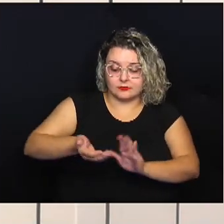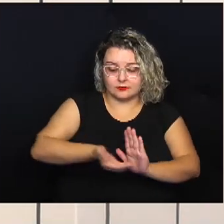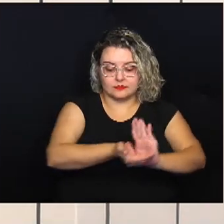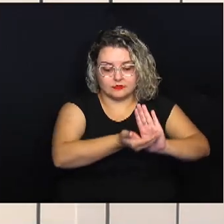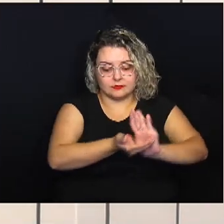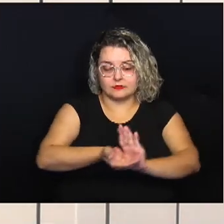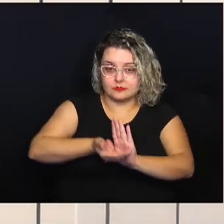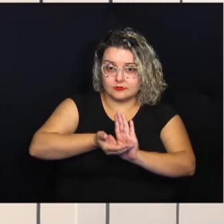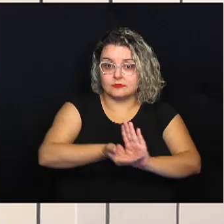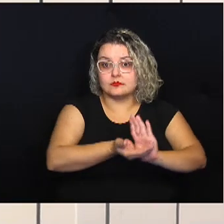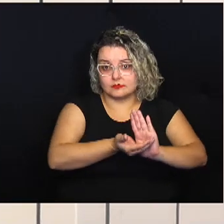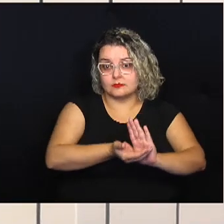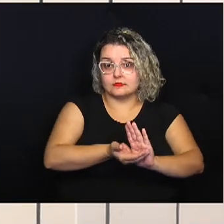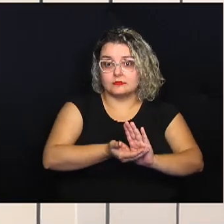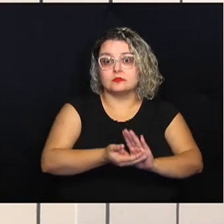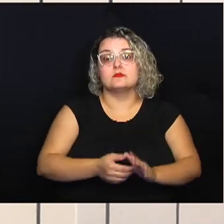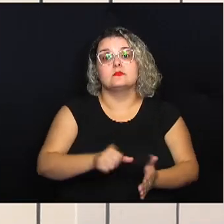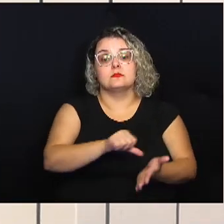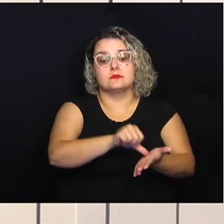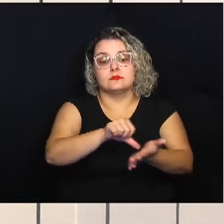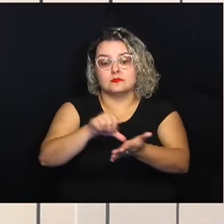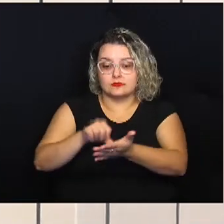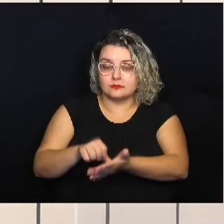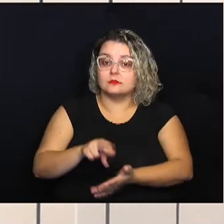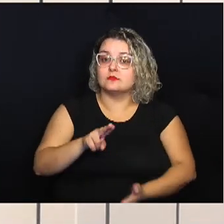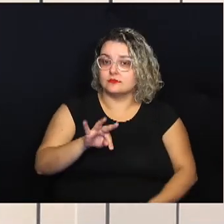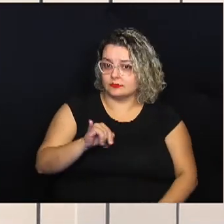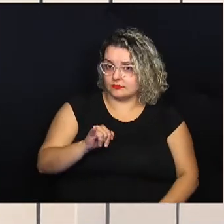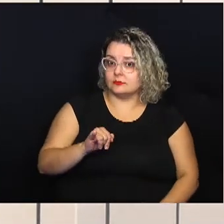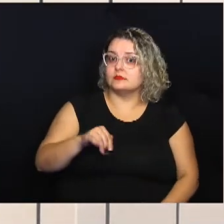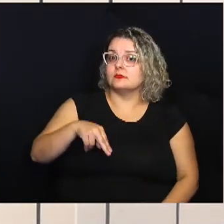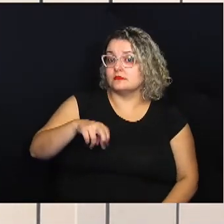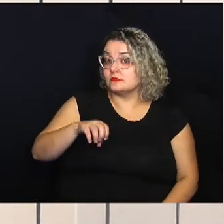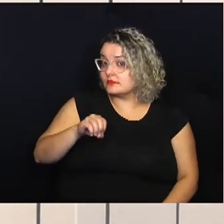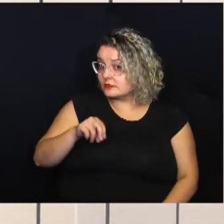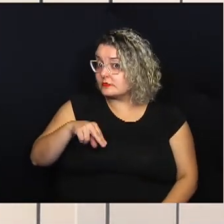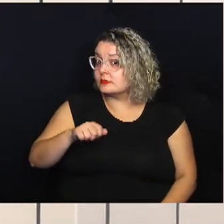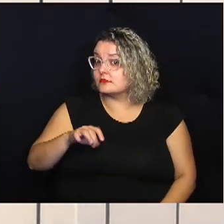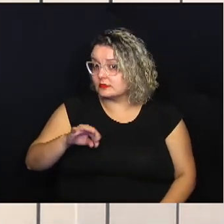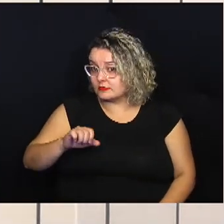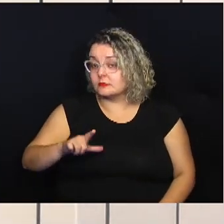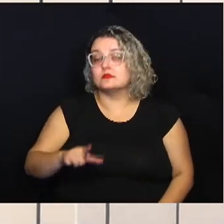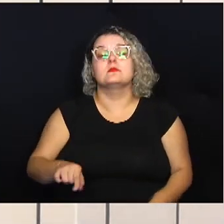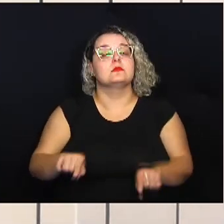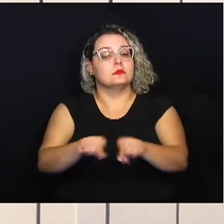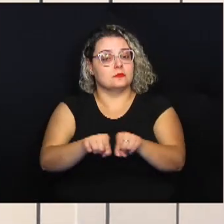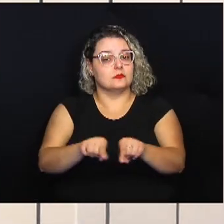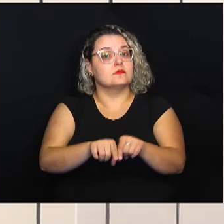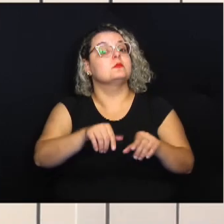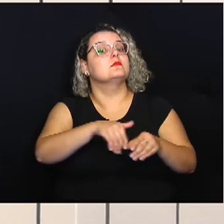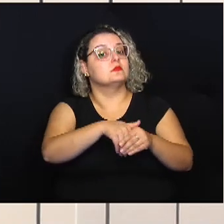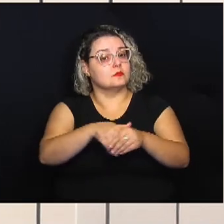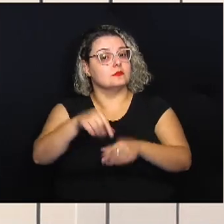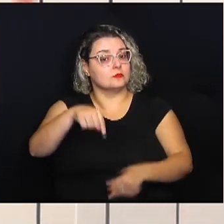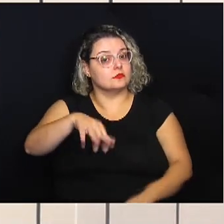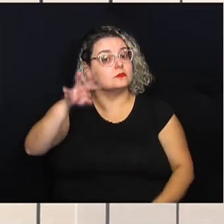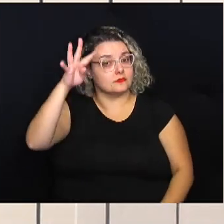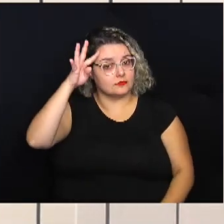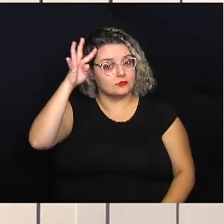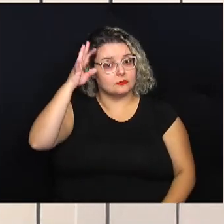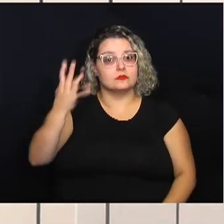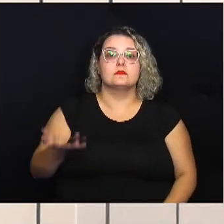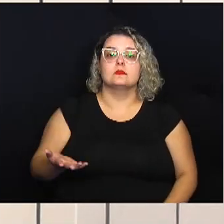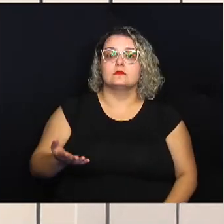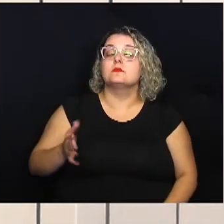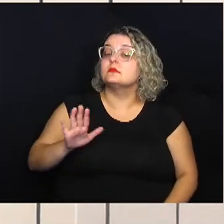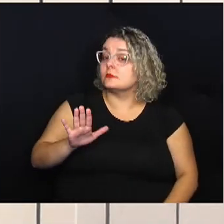nas unidades de terapia intensiva neonatal. Também está prevista para a votação nesta quarta-feira, porém,